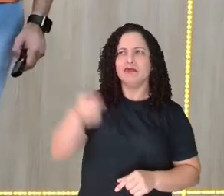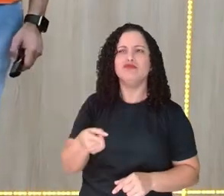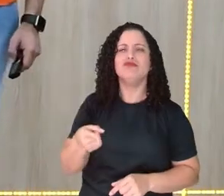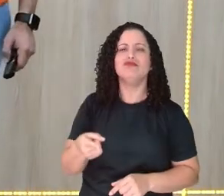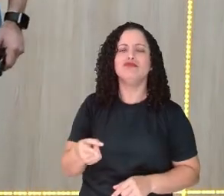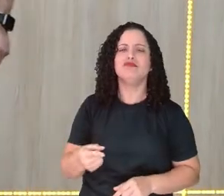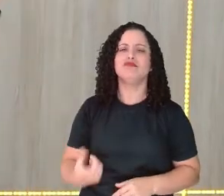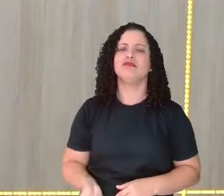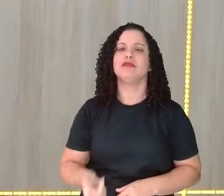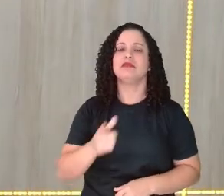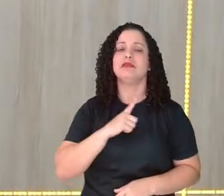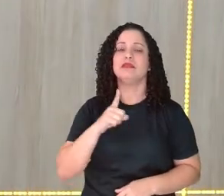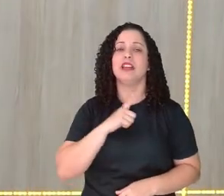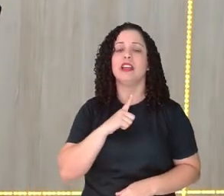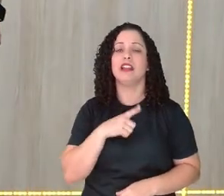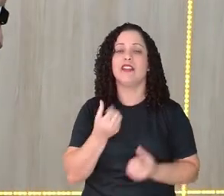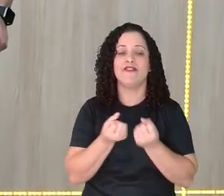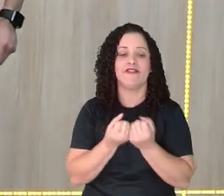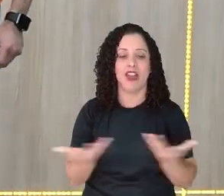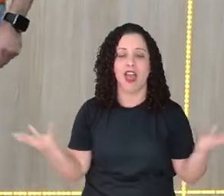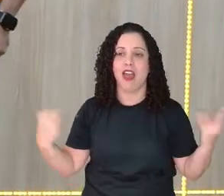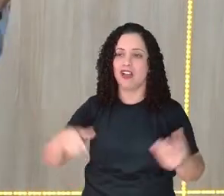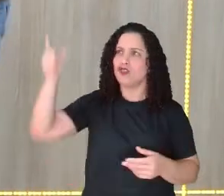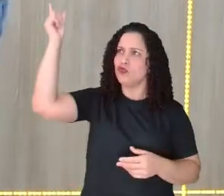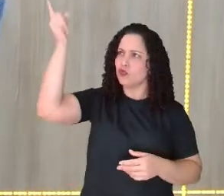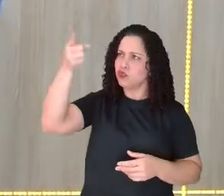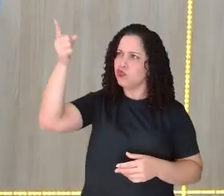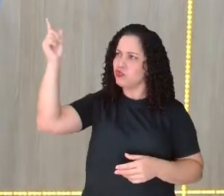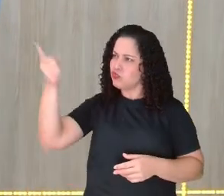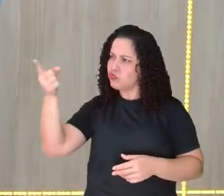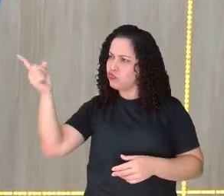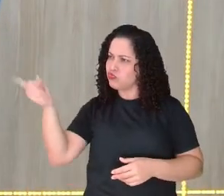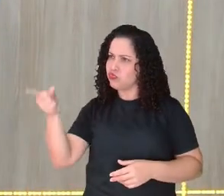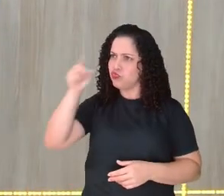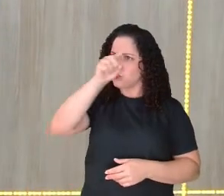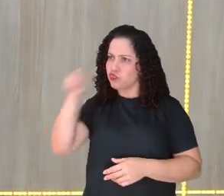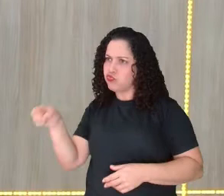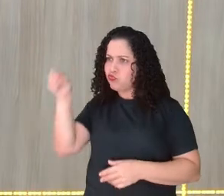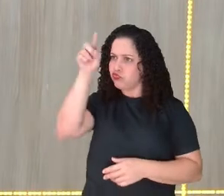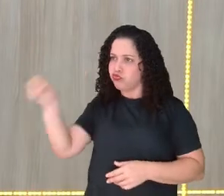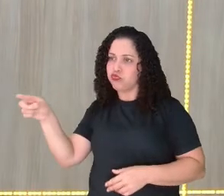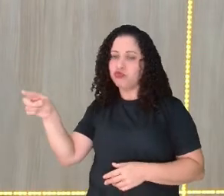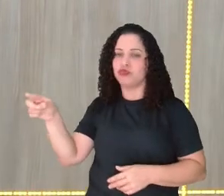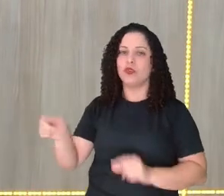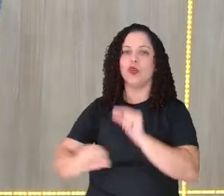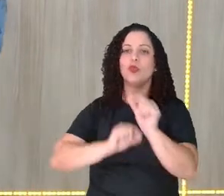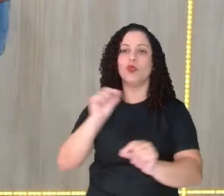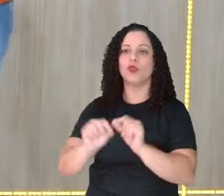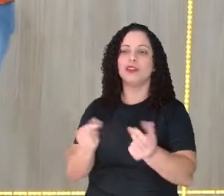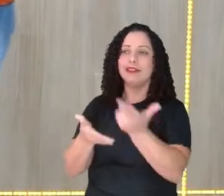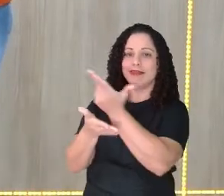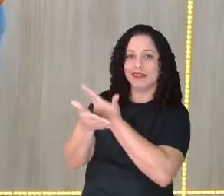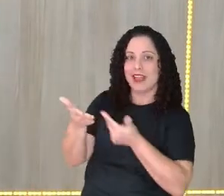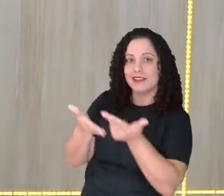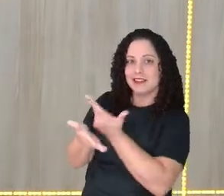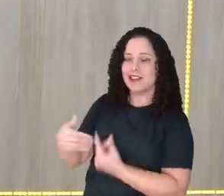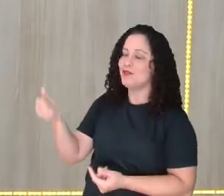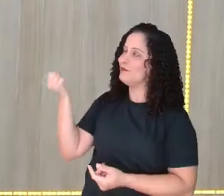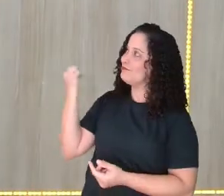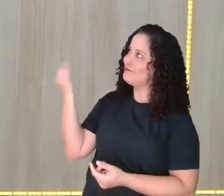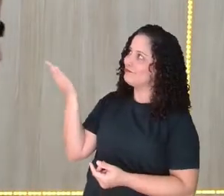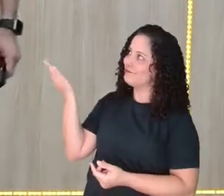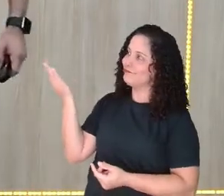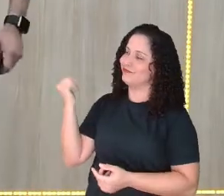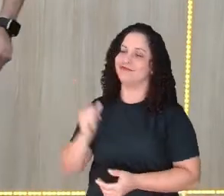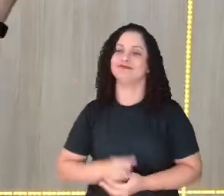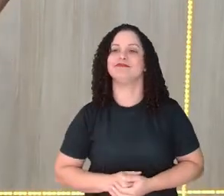juntando, certo? Várias linhas aí poligonais, a gente forma uma figura como essa, por exemplo. E